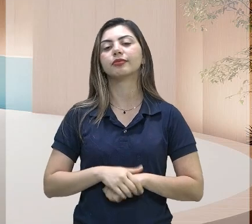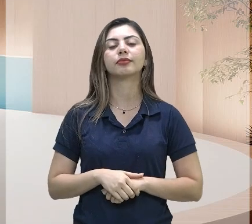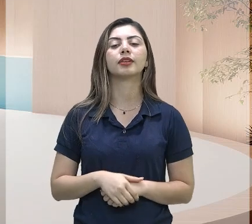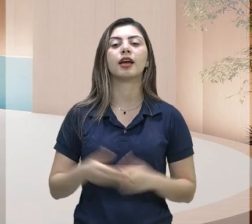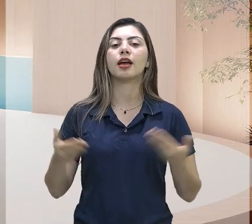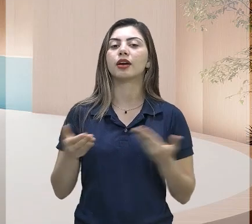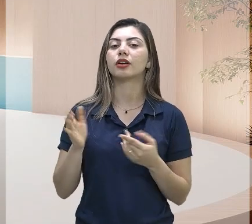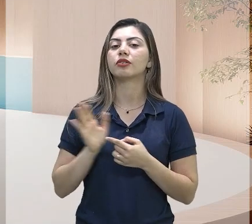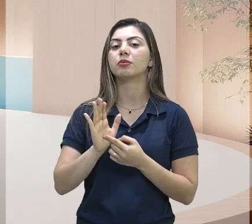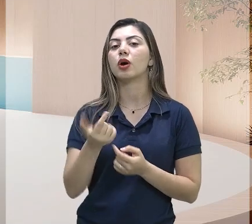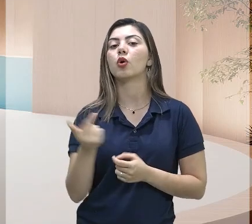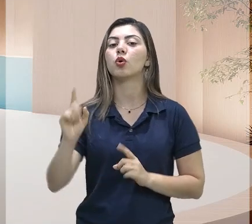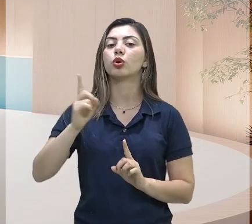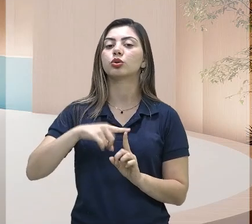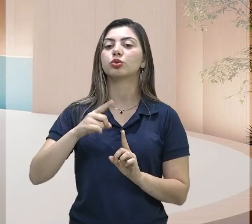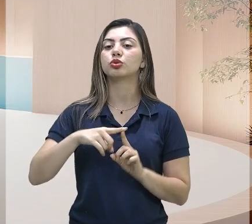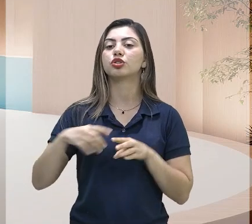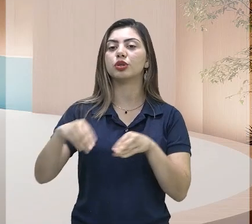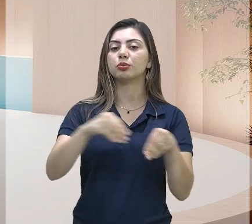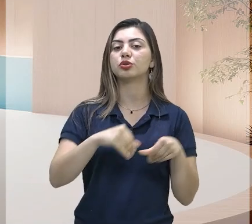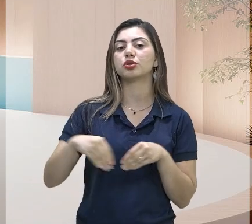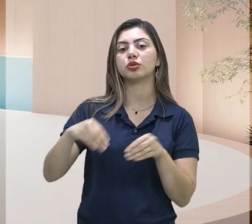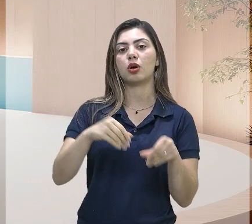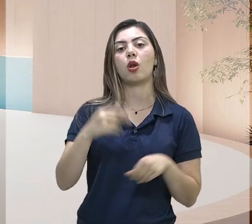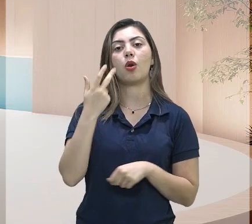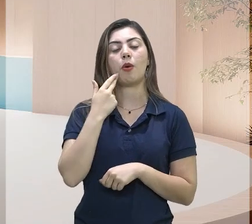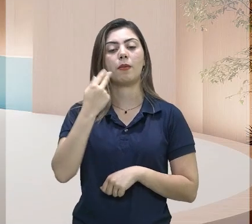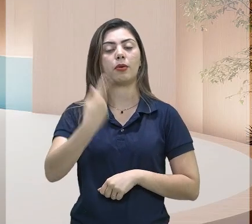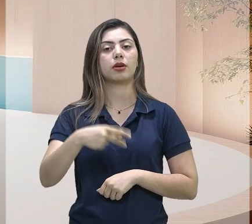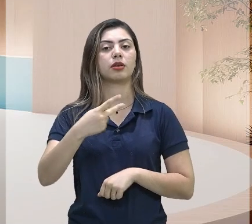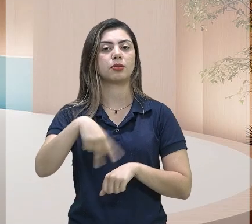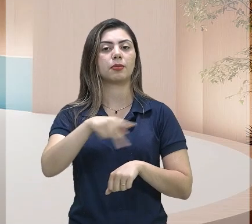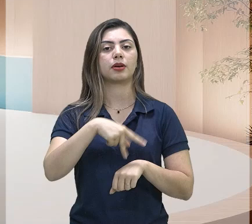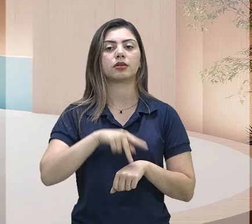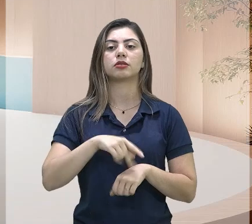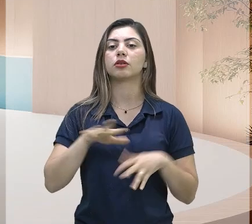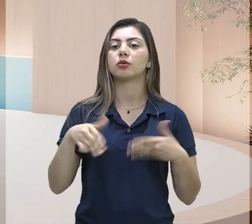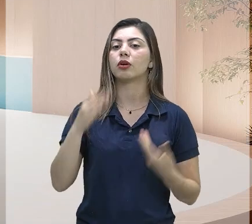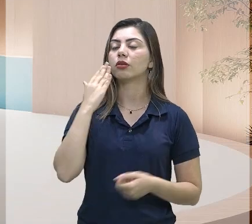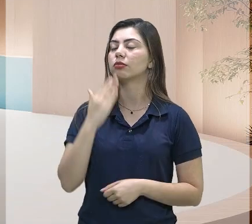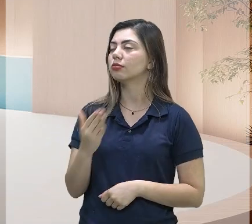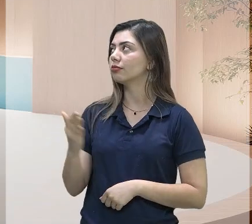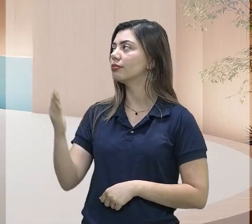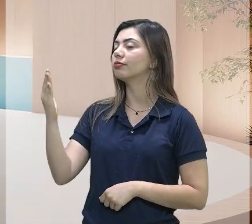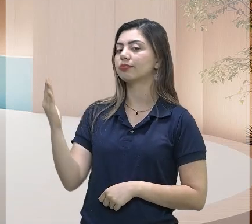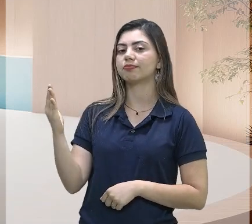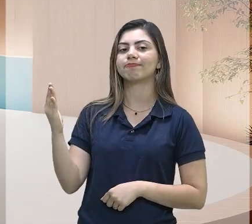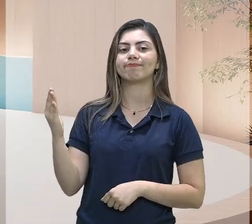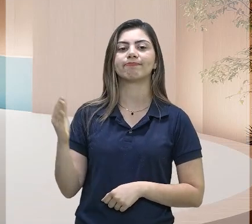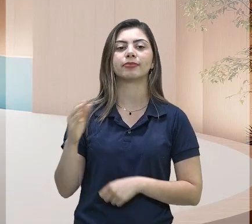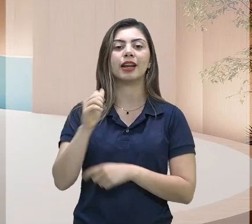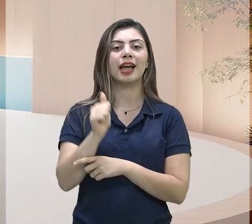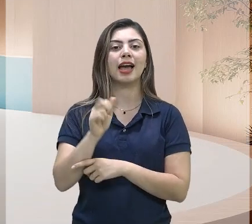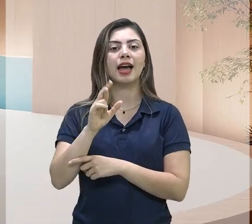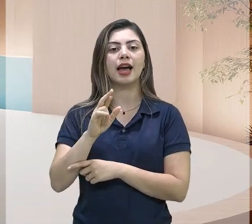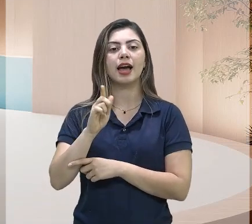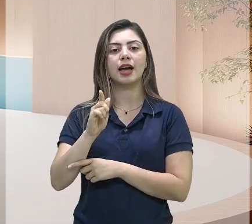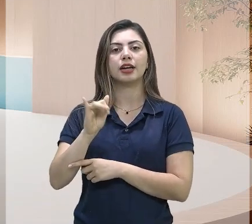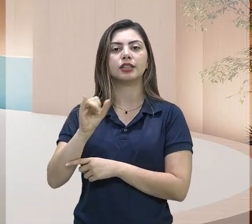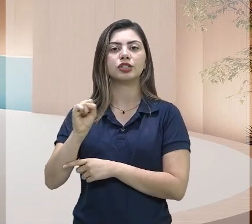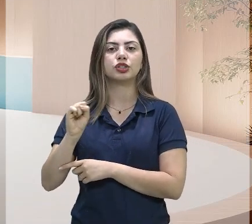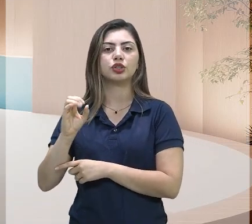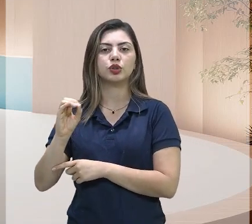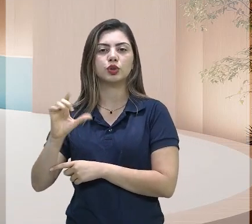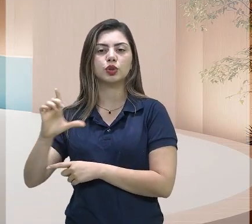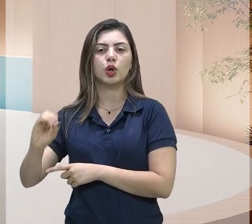para vocês um outro tipo de solo que é comum aqui no Brasil, que é o argissolo. E os argissolos, eles são solos ali